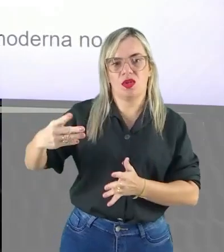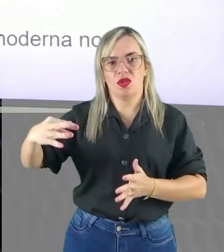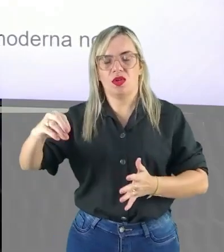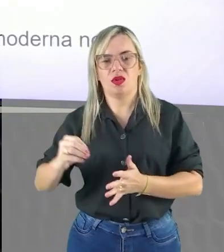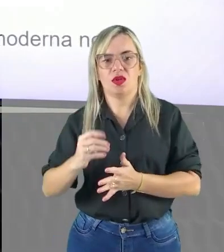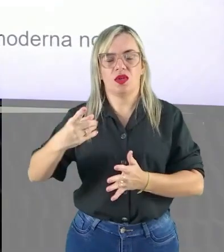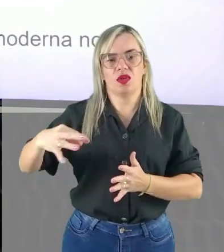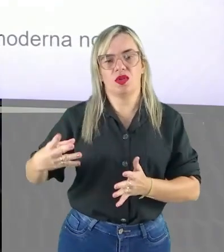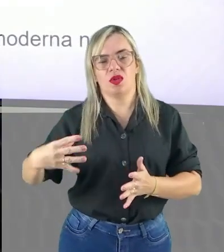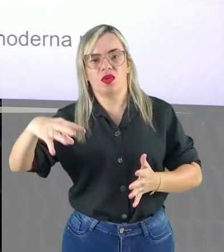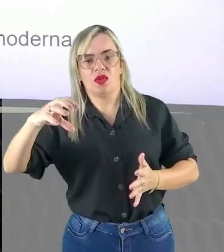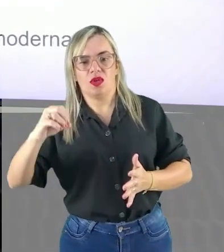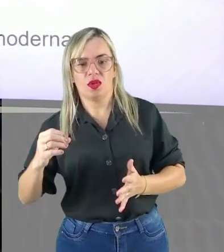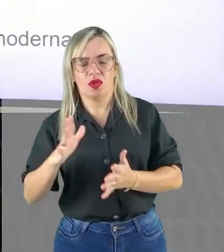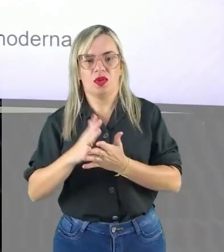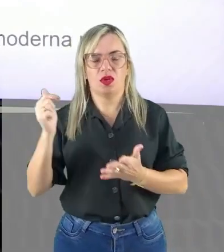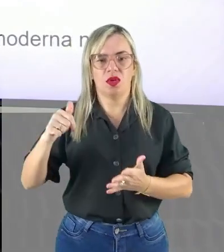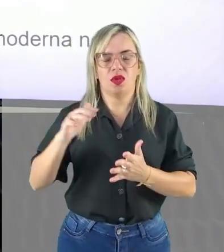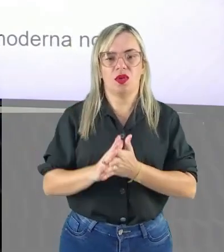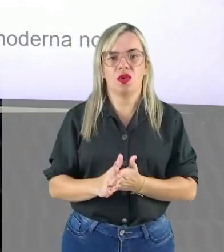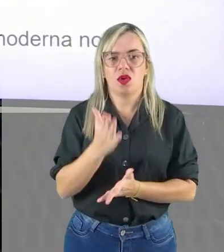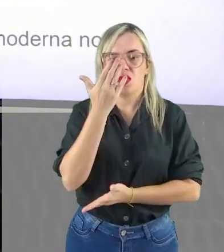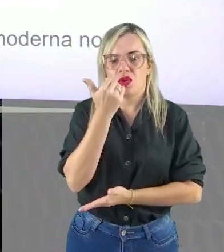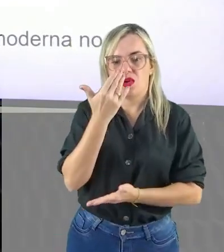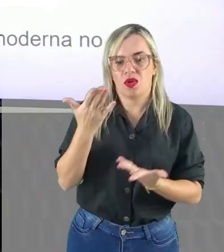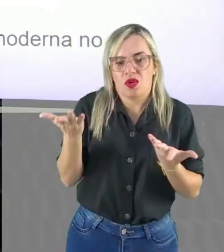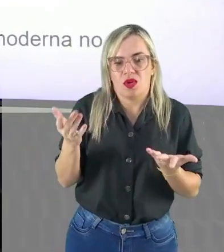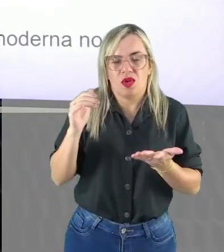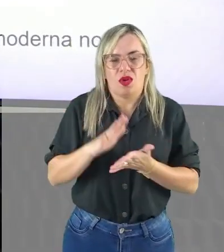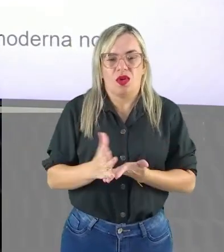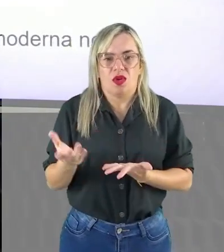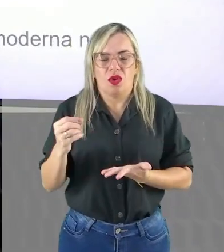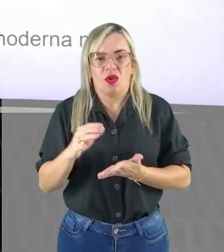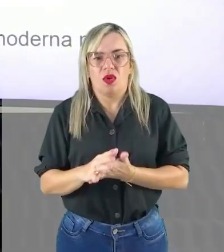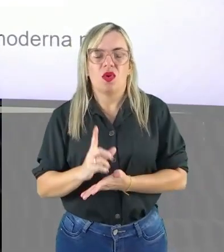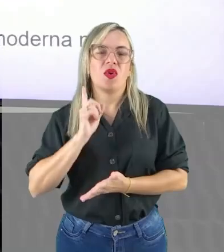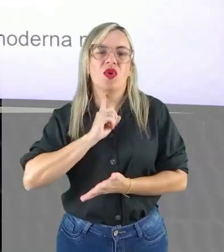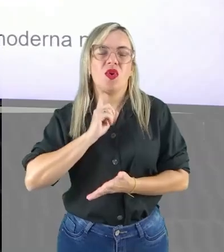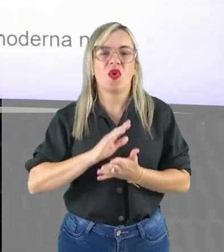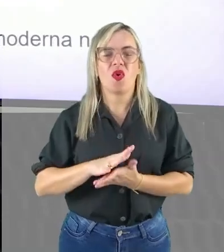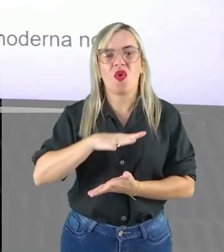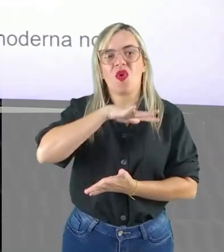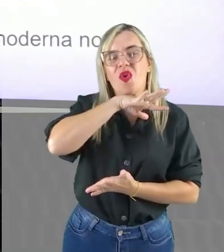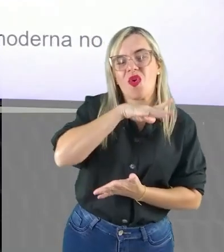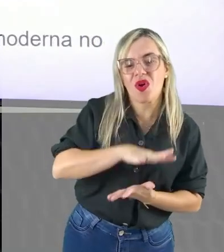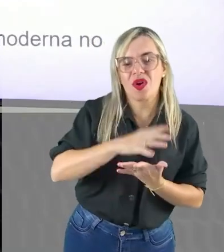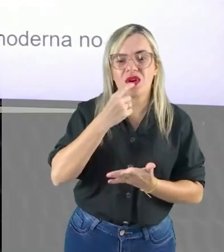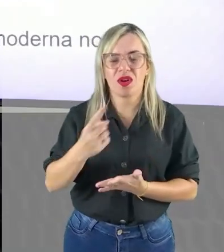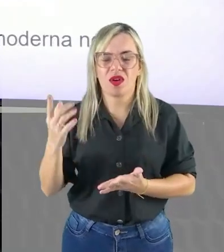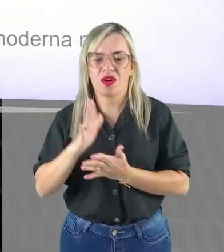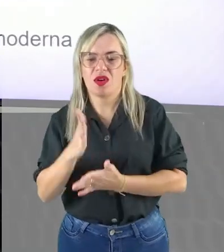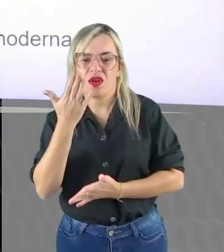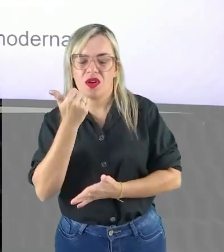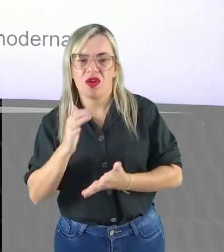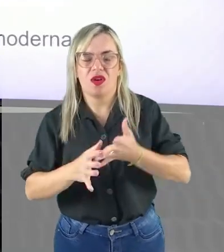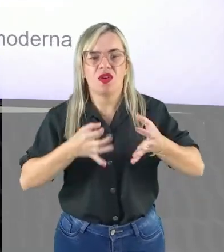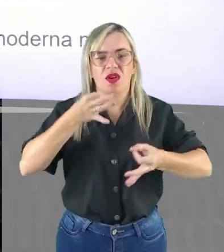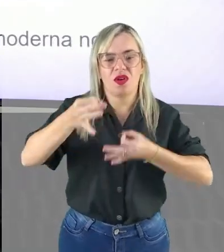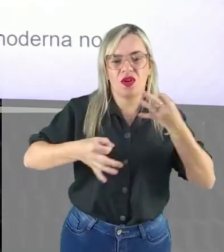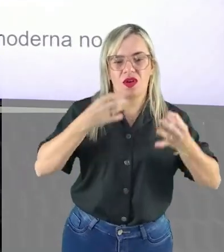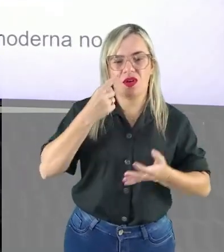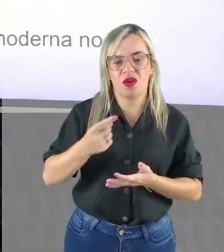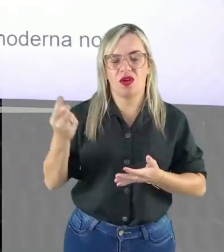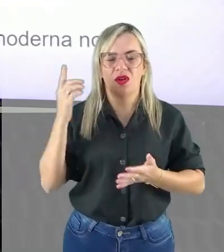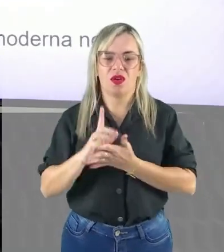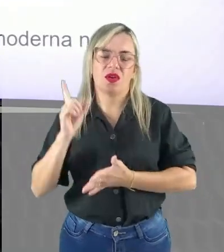tá? Isso são produtos inadequados para ingerir, para a alimentação. Então, ele fala de forma irônica, não é? Faz essa crítica